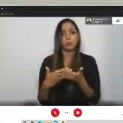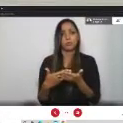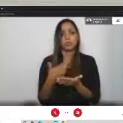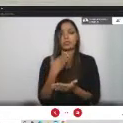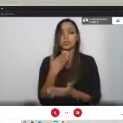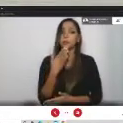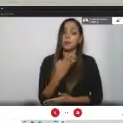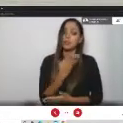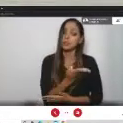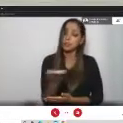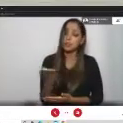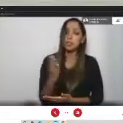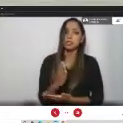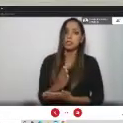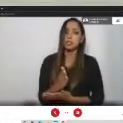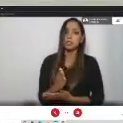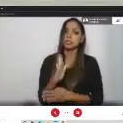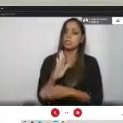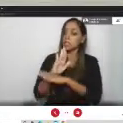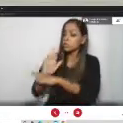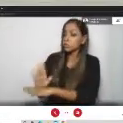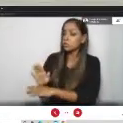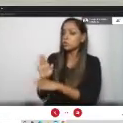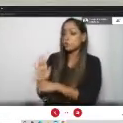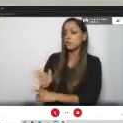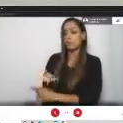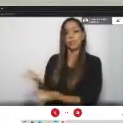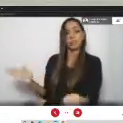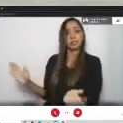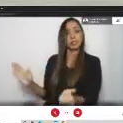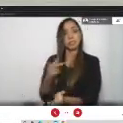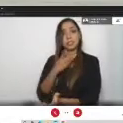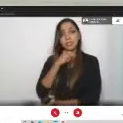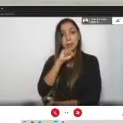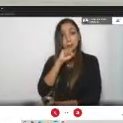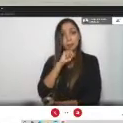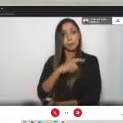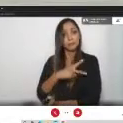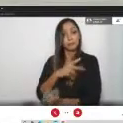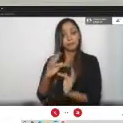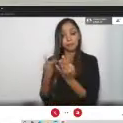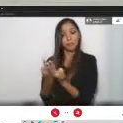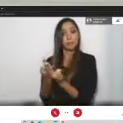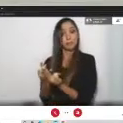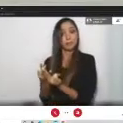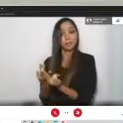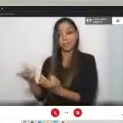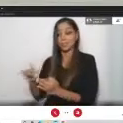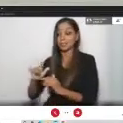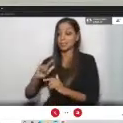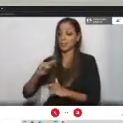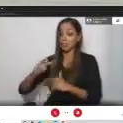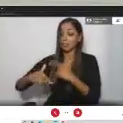frente. Porque eles podiam muito bem também, sabe o quê? Cruzar os braços e não ir para a rua. E aí? Porque a vida dele que está em